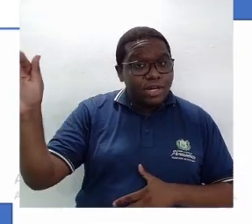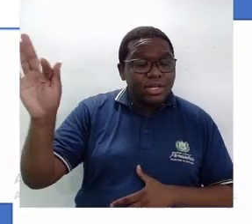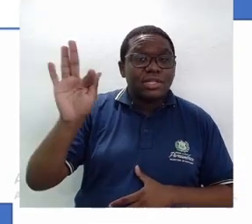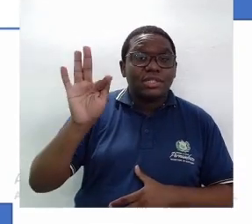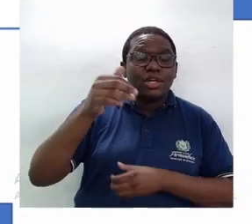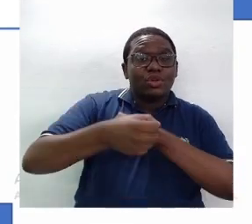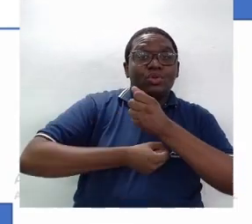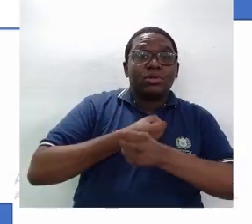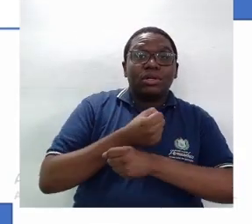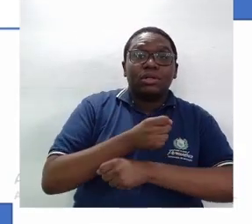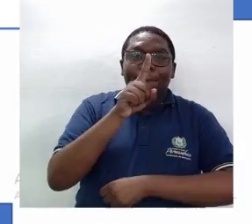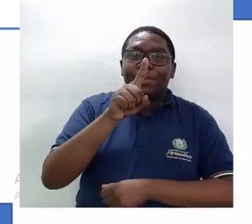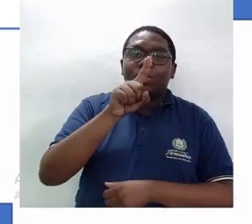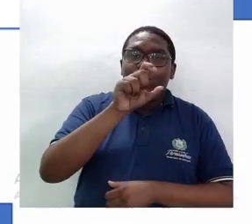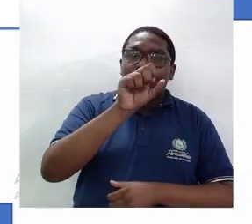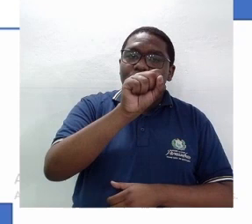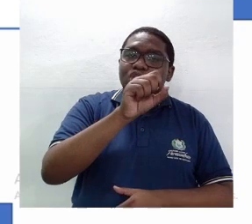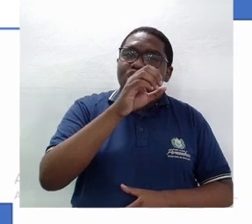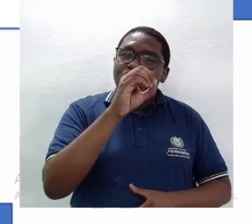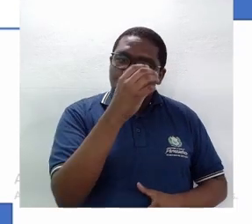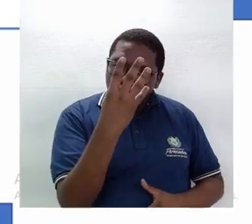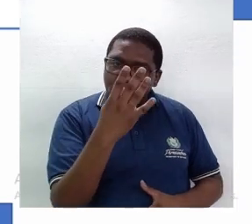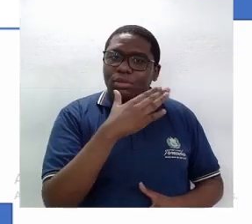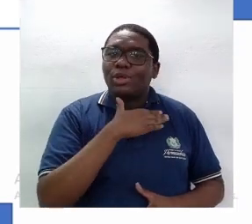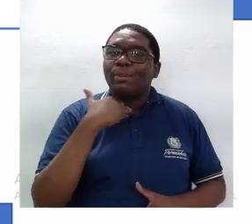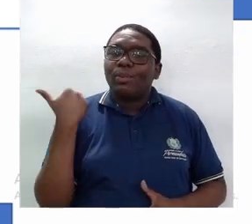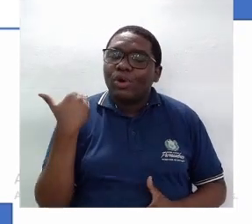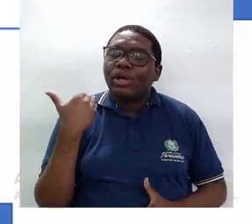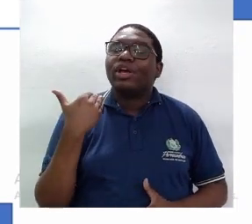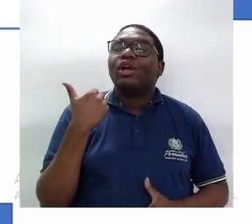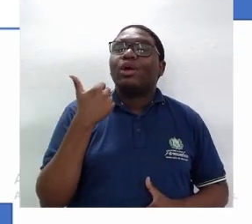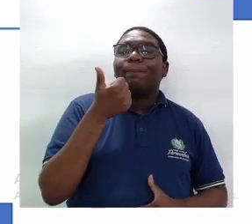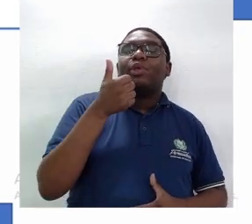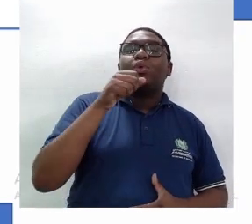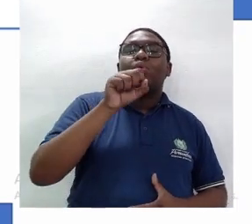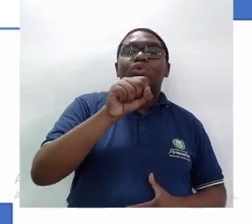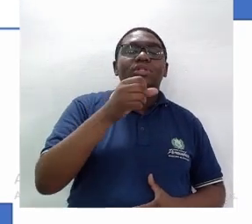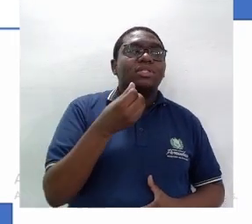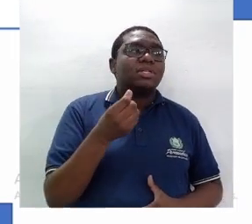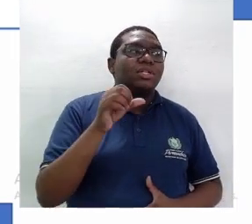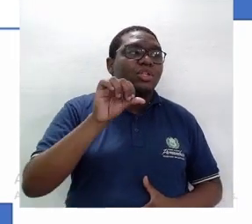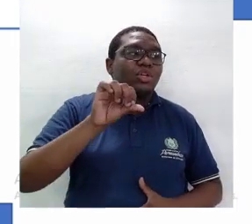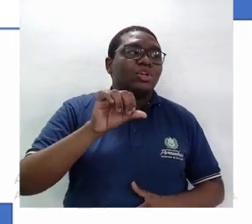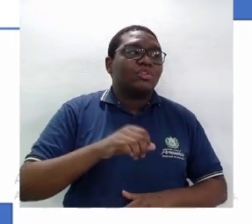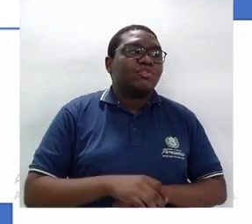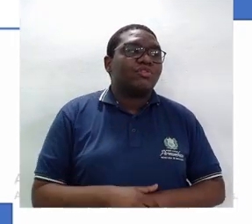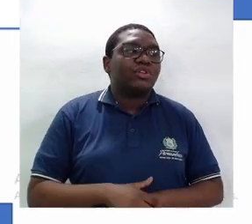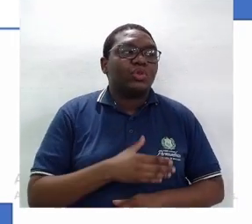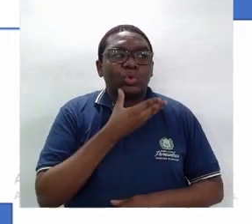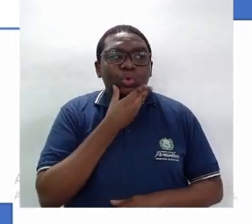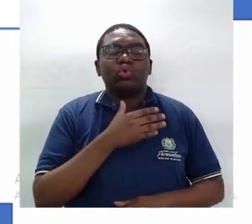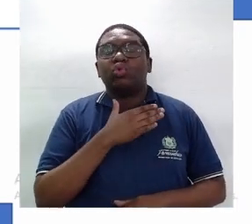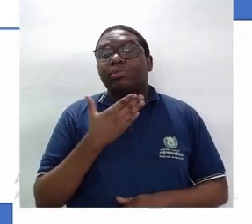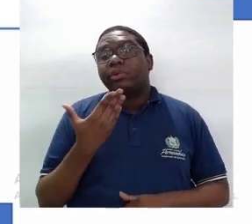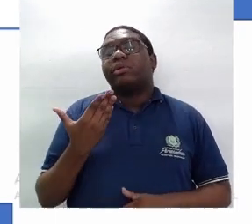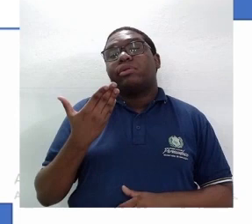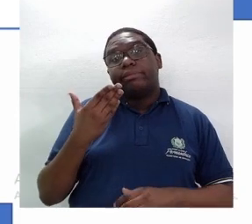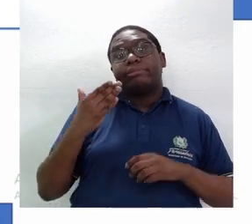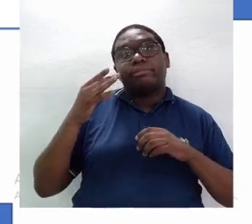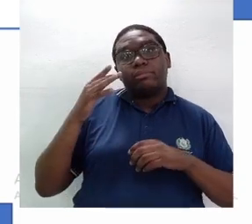em 1804 e morreu em 1869. Quem foi ele? Foi um influente